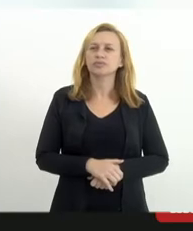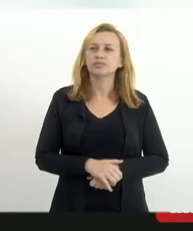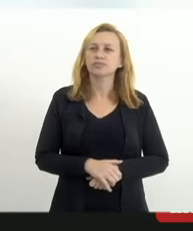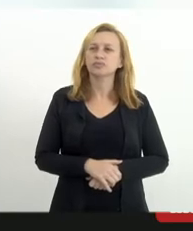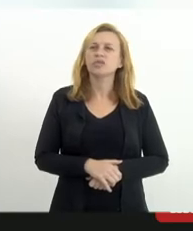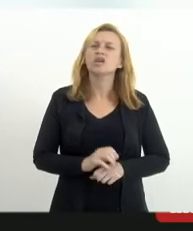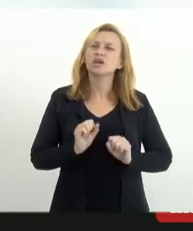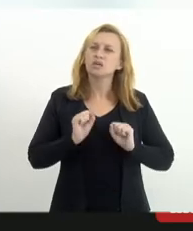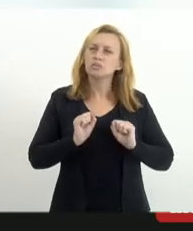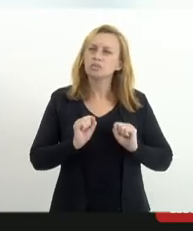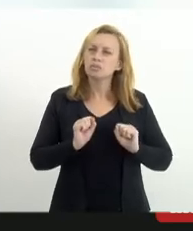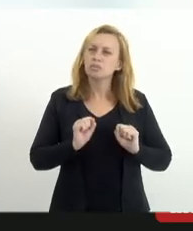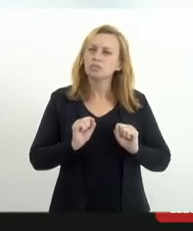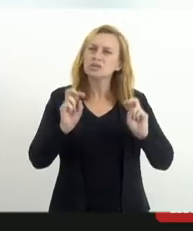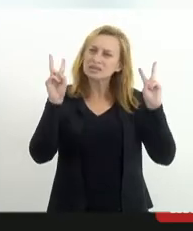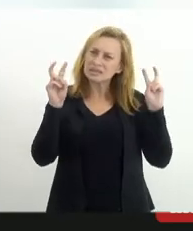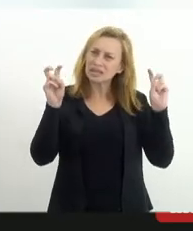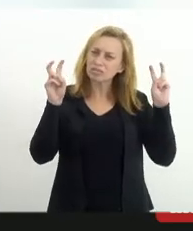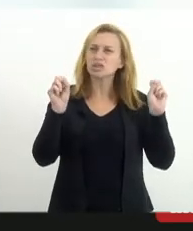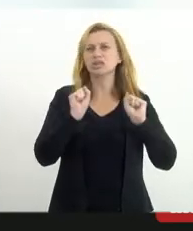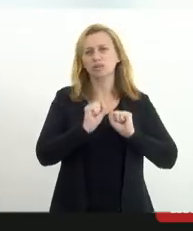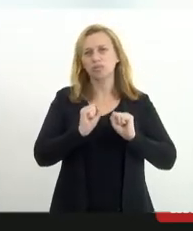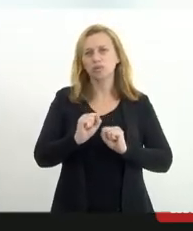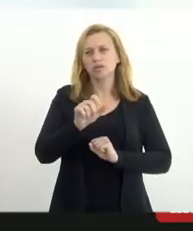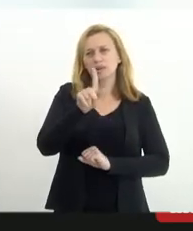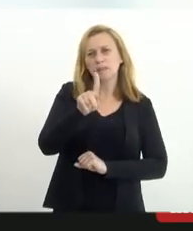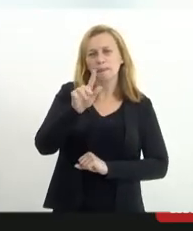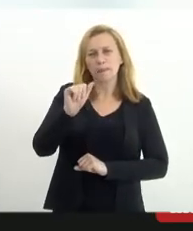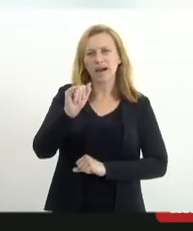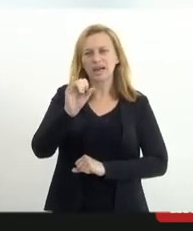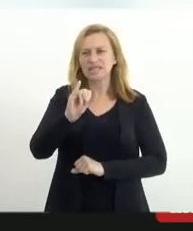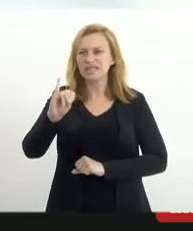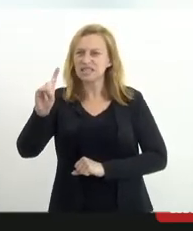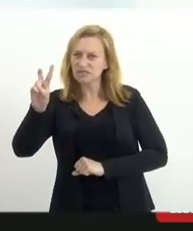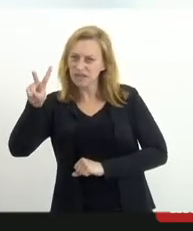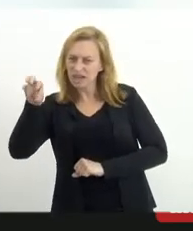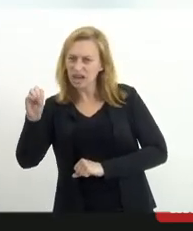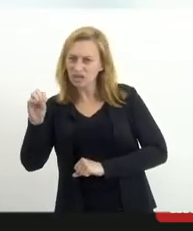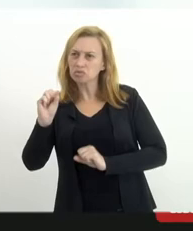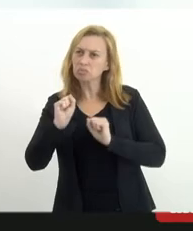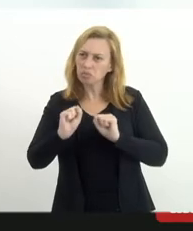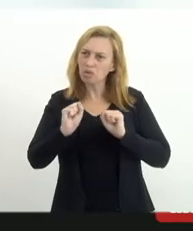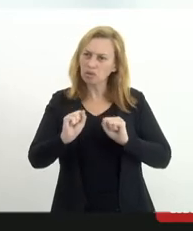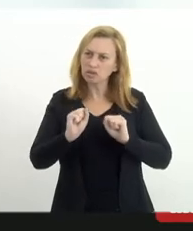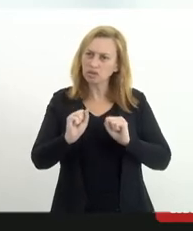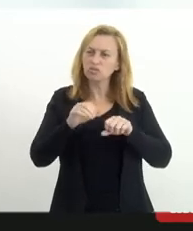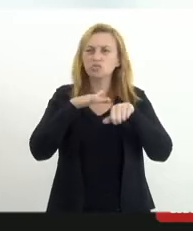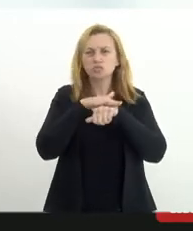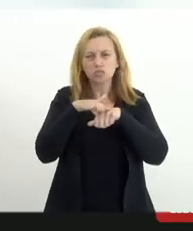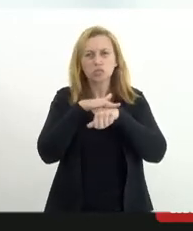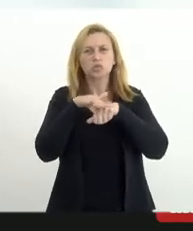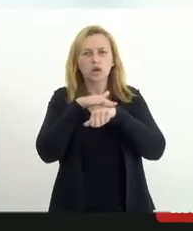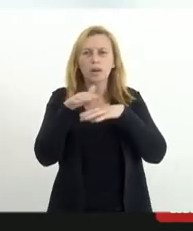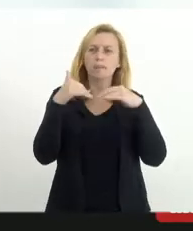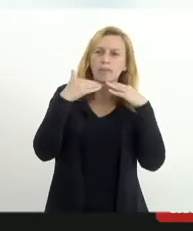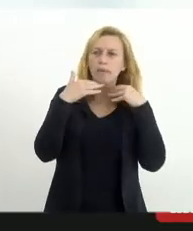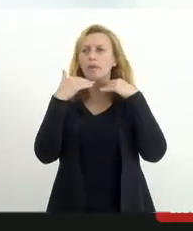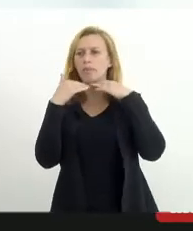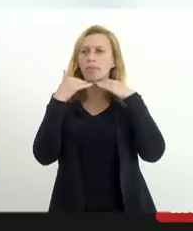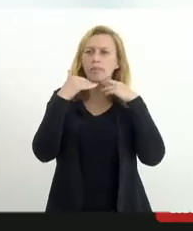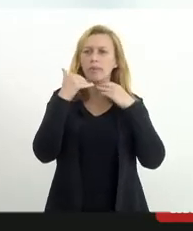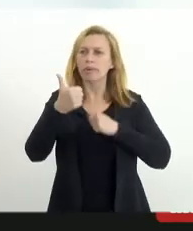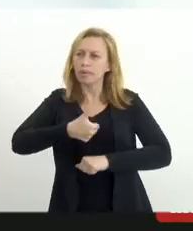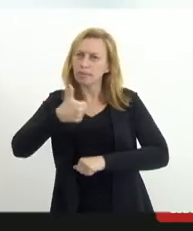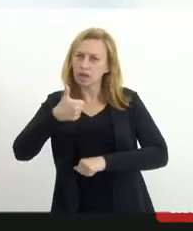temas que possam ser pacificados. Né? Talvez possa se criar uma rotina de conversar. Né? Então,